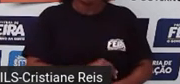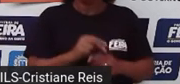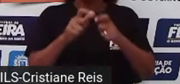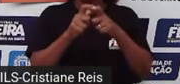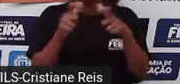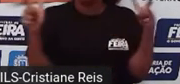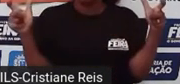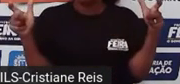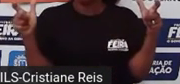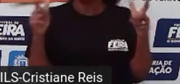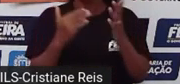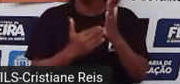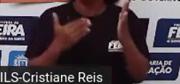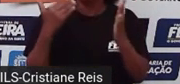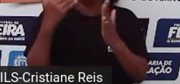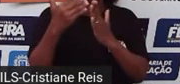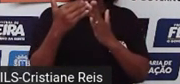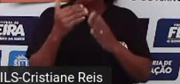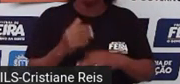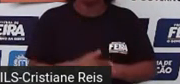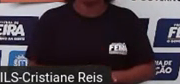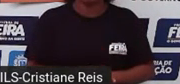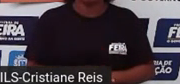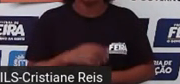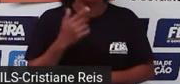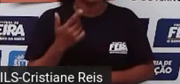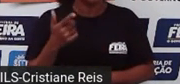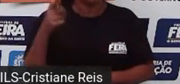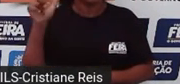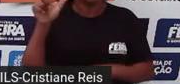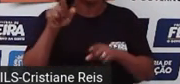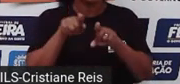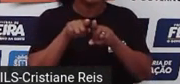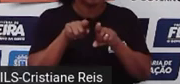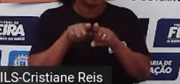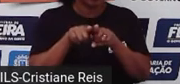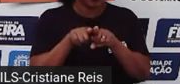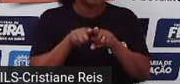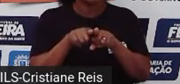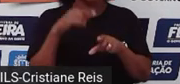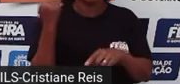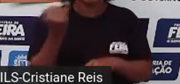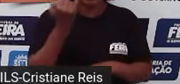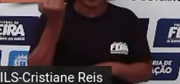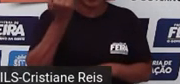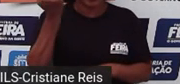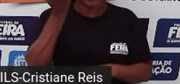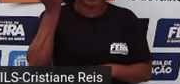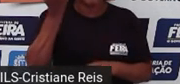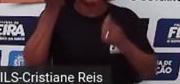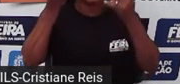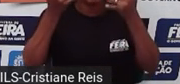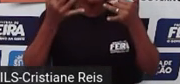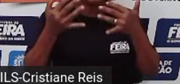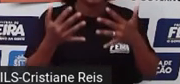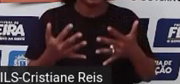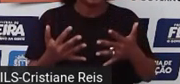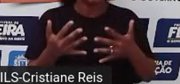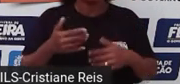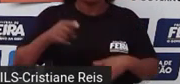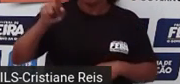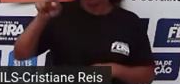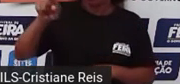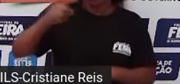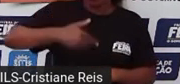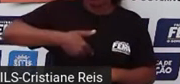uma grande né população Outro ponto na ele destaca que a gente não poderia né deixar de falar é a questão